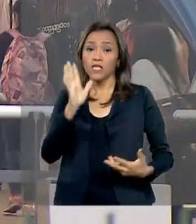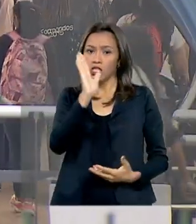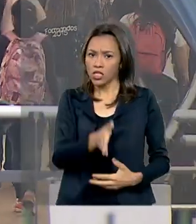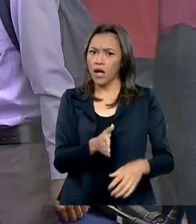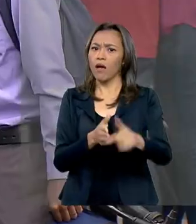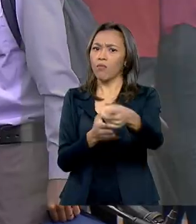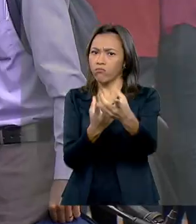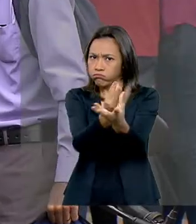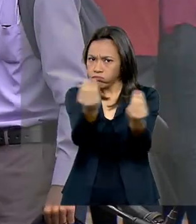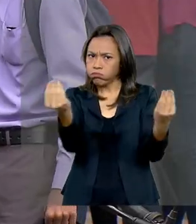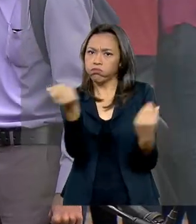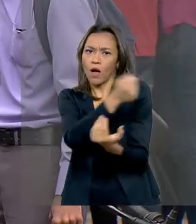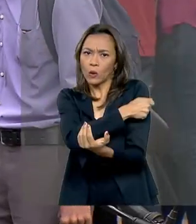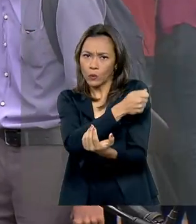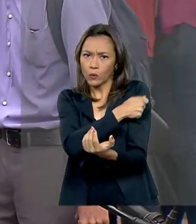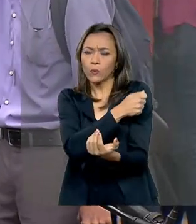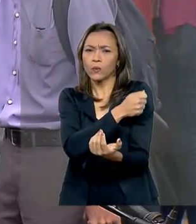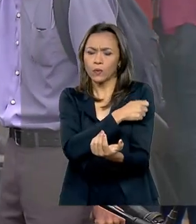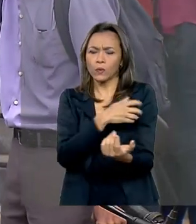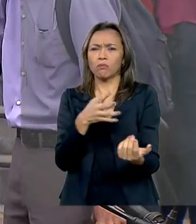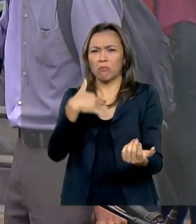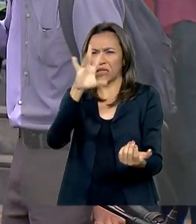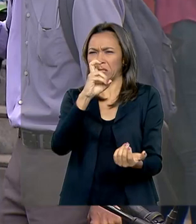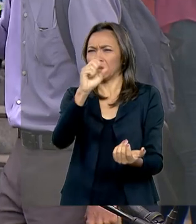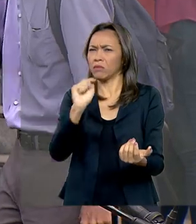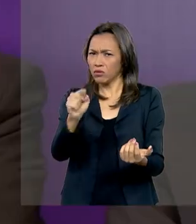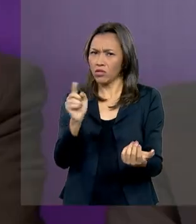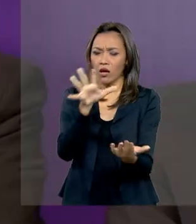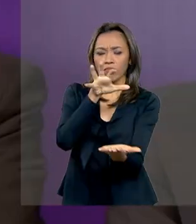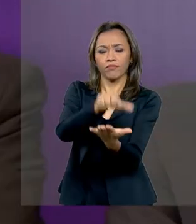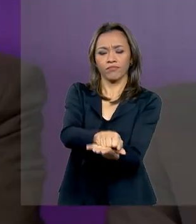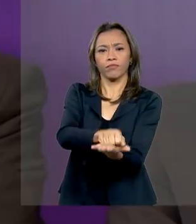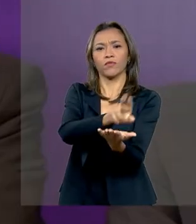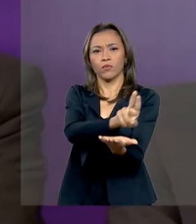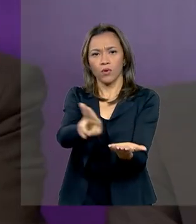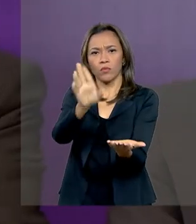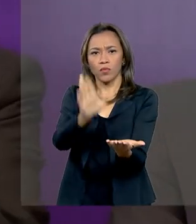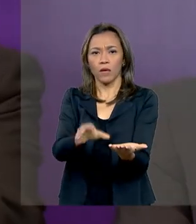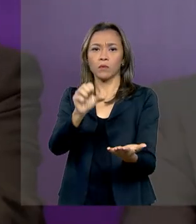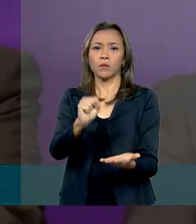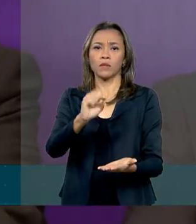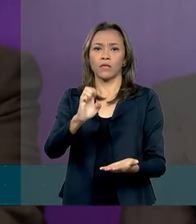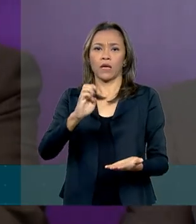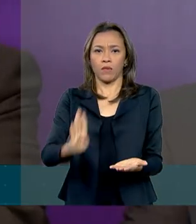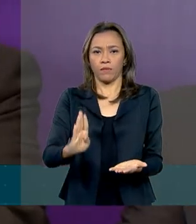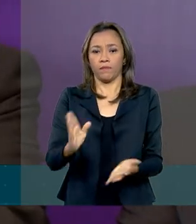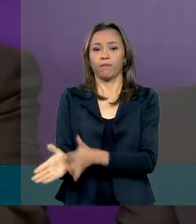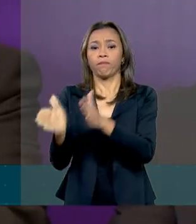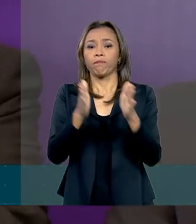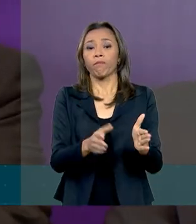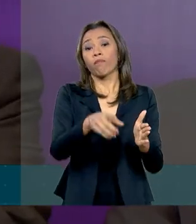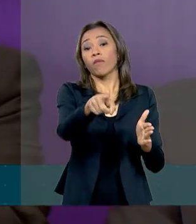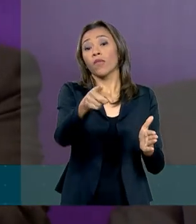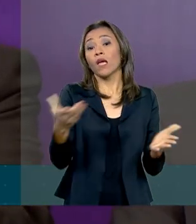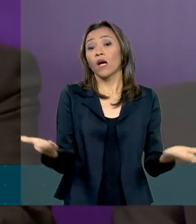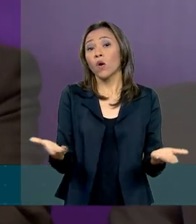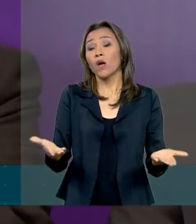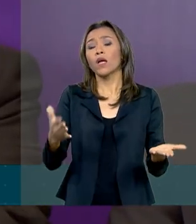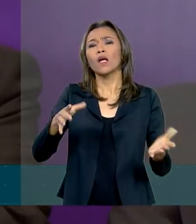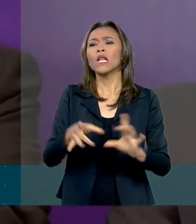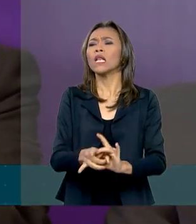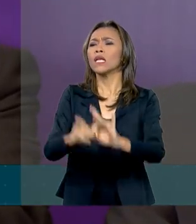cadastrados no sistema educacional brasileiro, o SEB. A gente está simplesmente aumentando a liberdade, mais